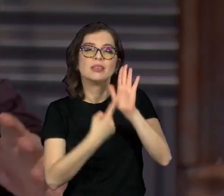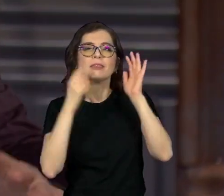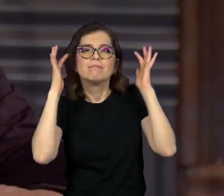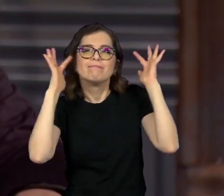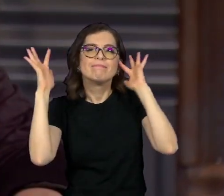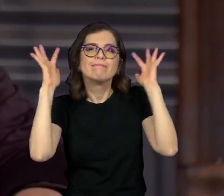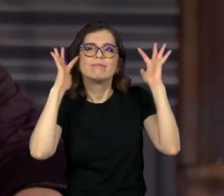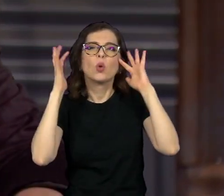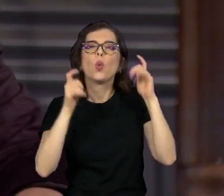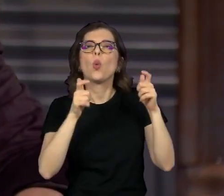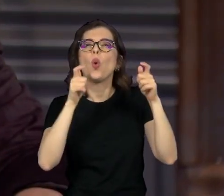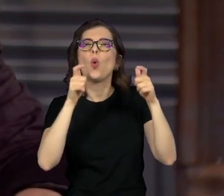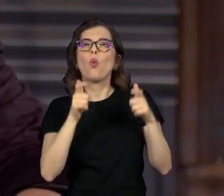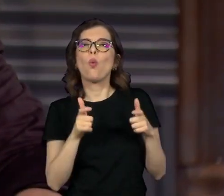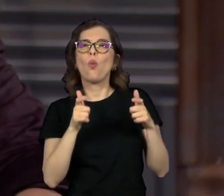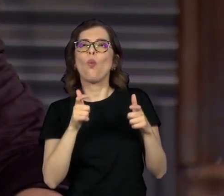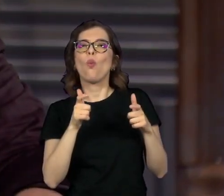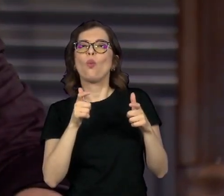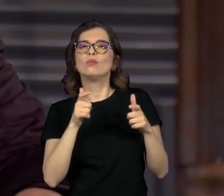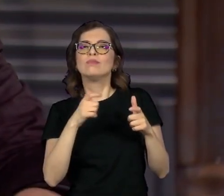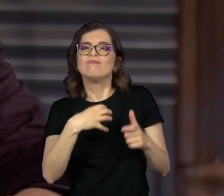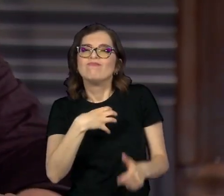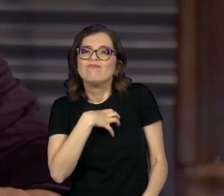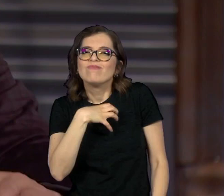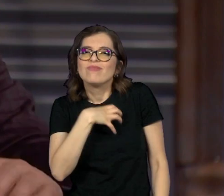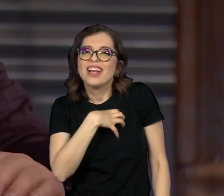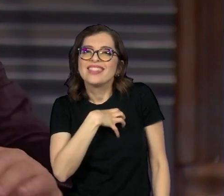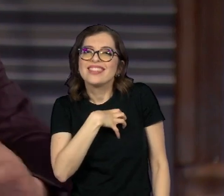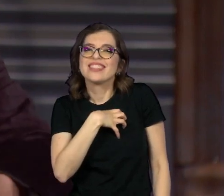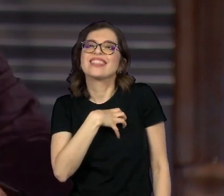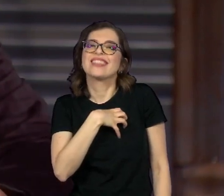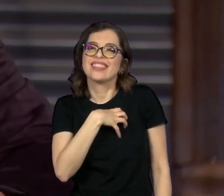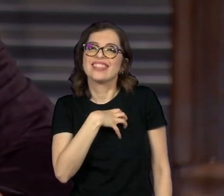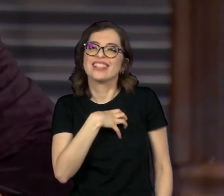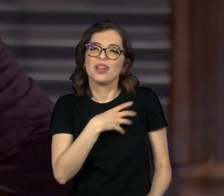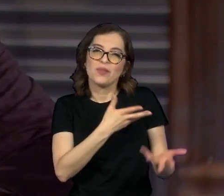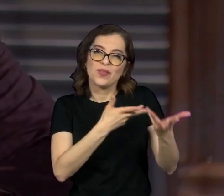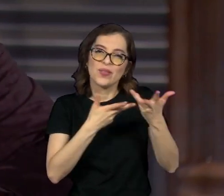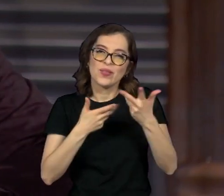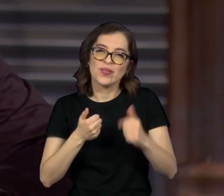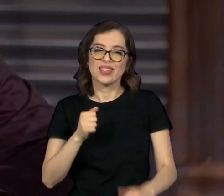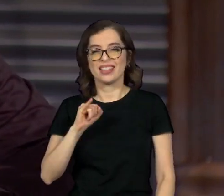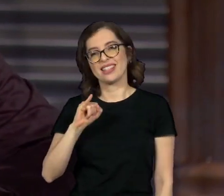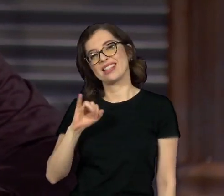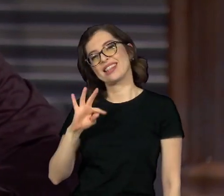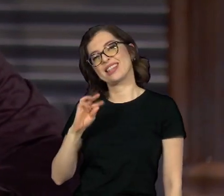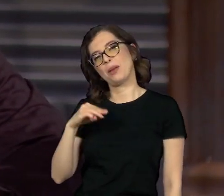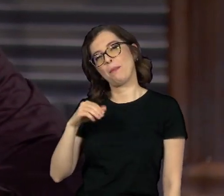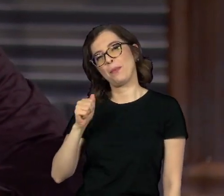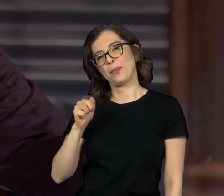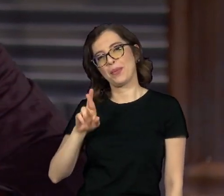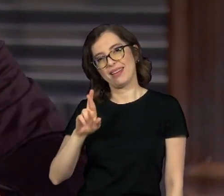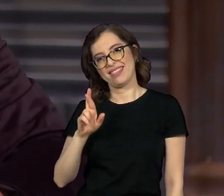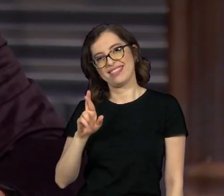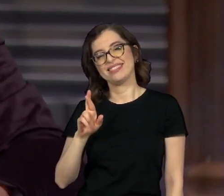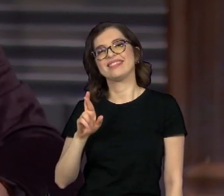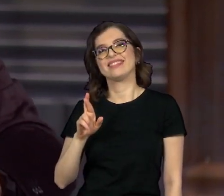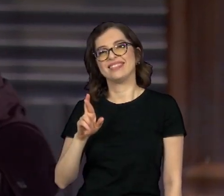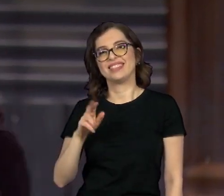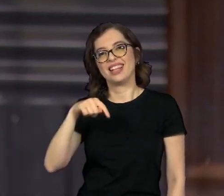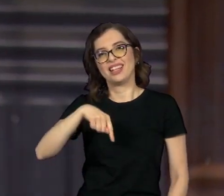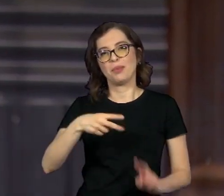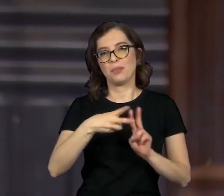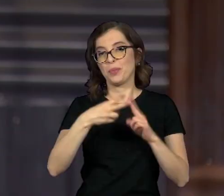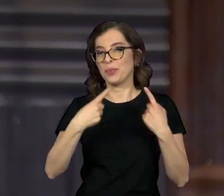sobre tudo isso, a Bahia de Todos os Santos, terra do meu convidado, o escritor, geógrafo Itamar Vieira Júnior.